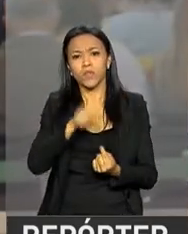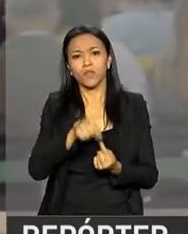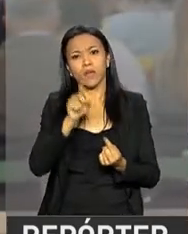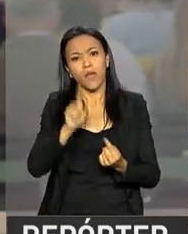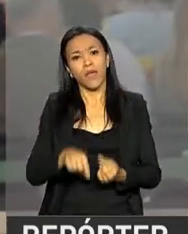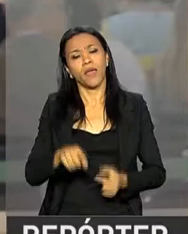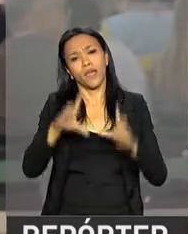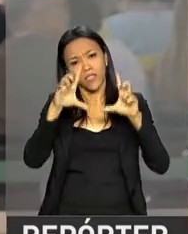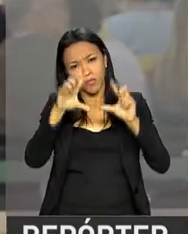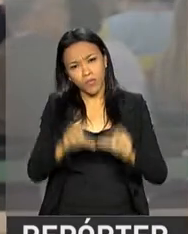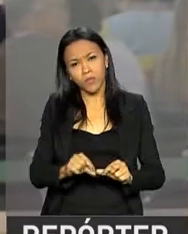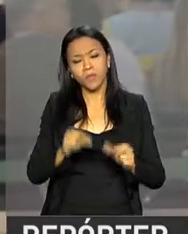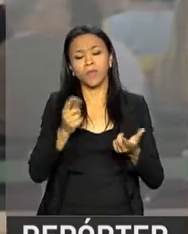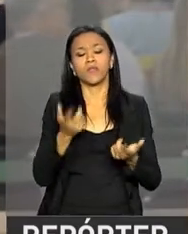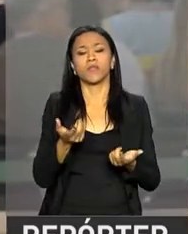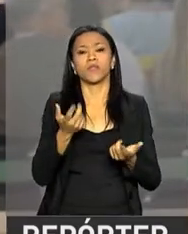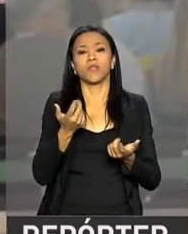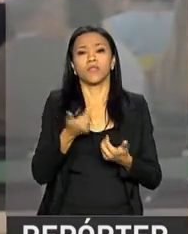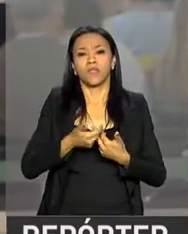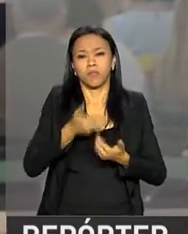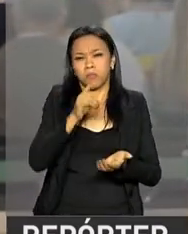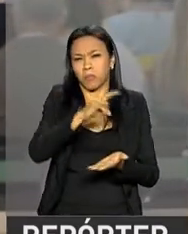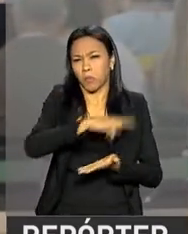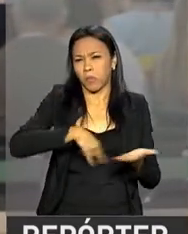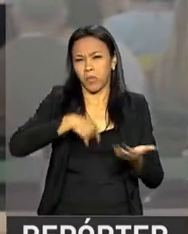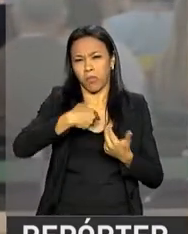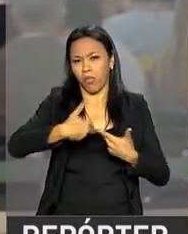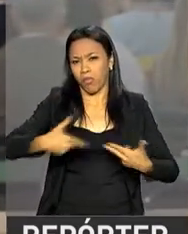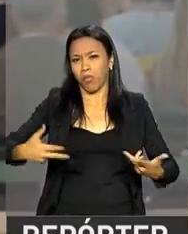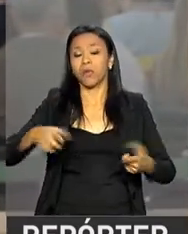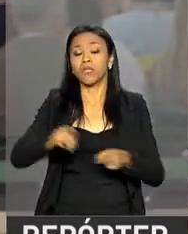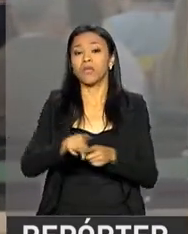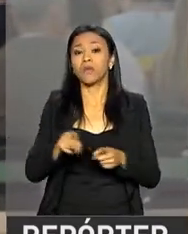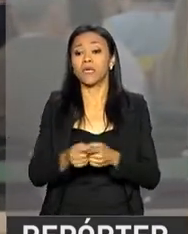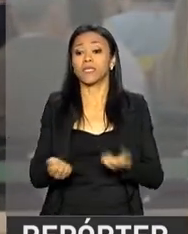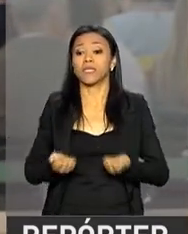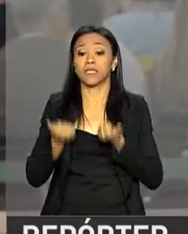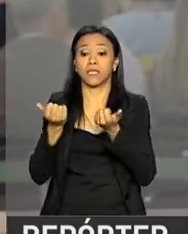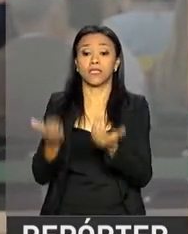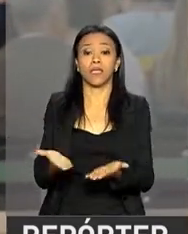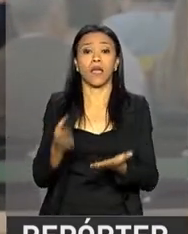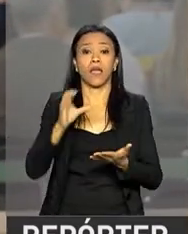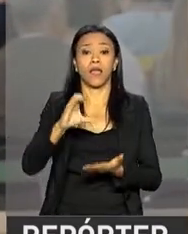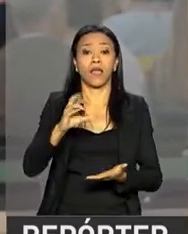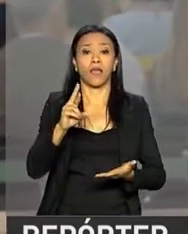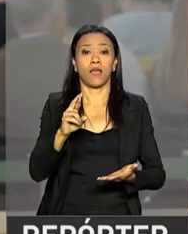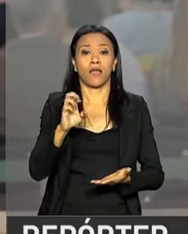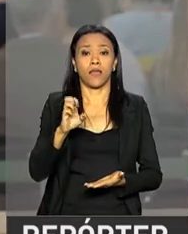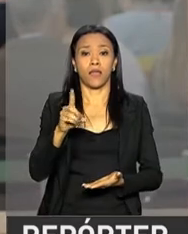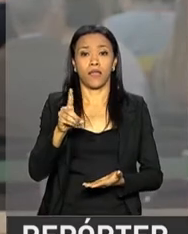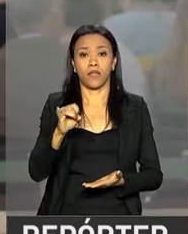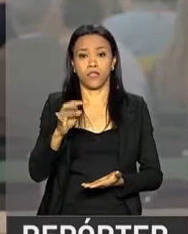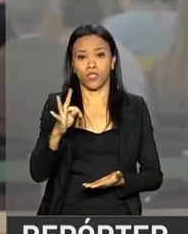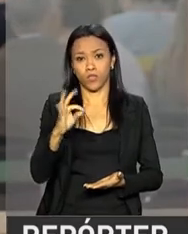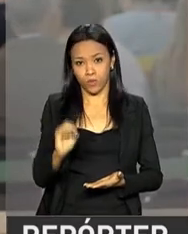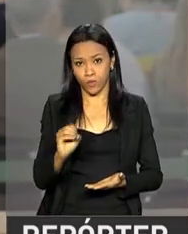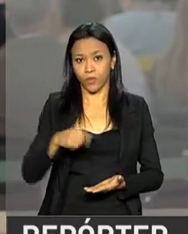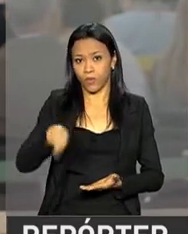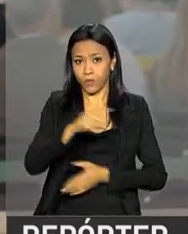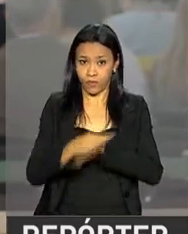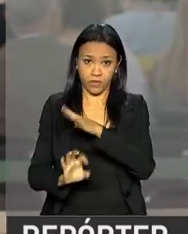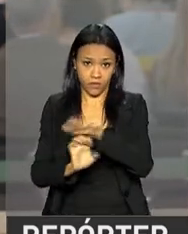e agilizar pela internet a concessão de crédito a micro, pequenas e médias empresas. Segundo o levantamento